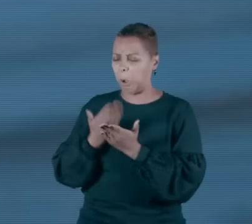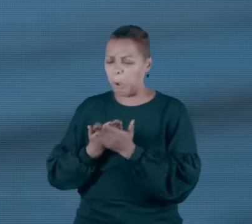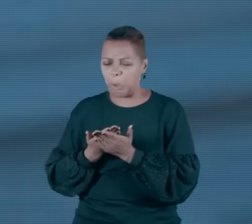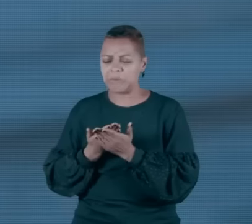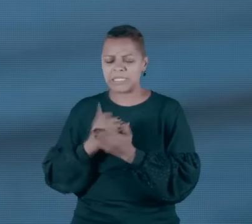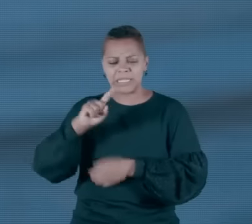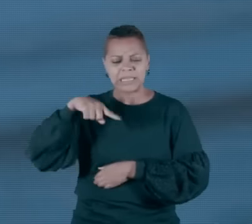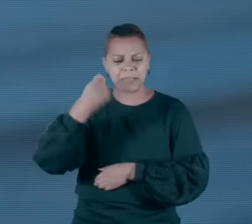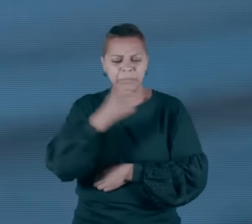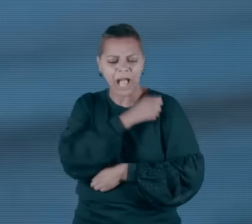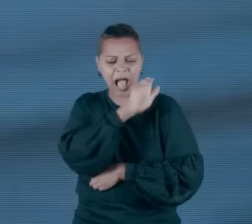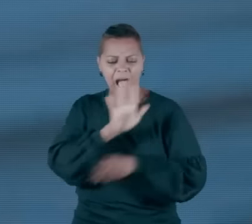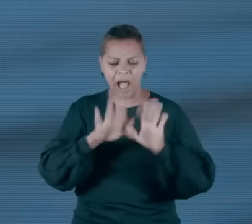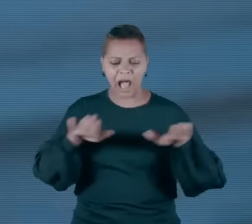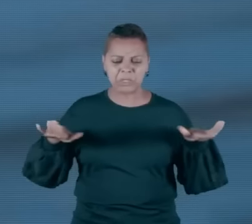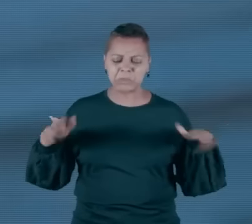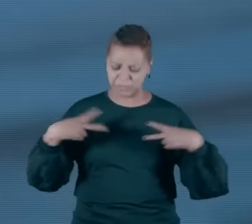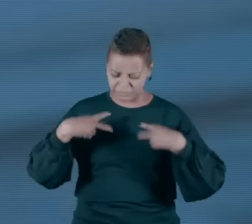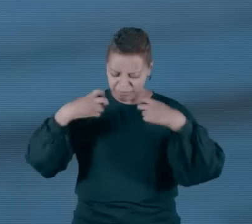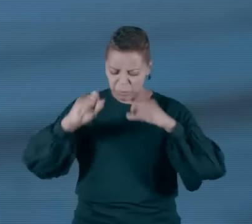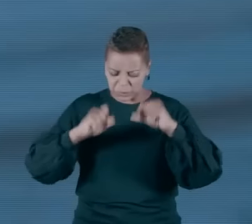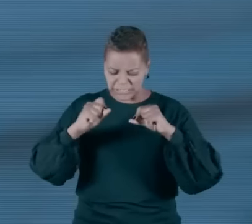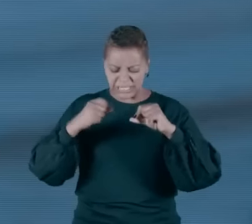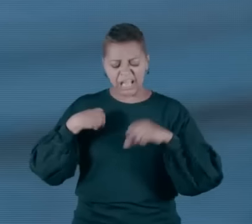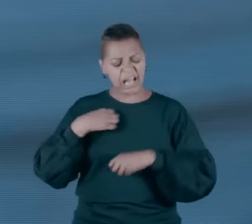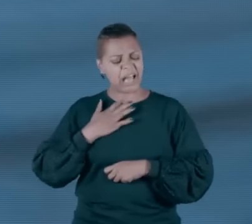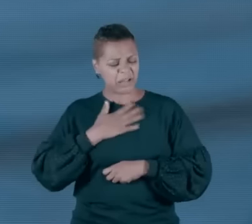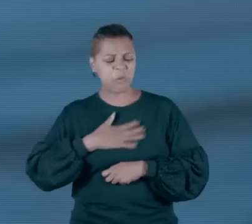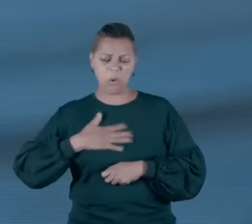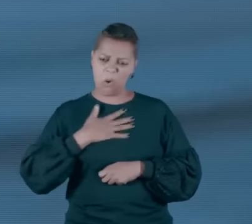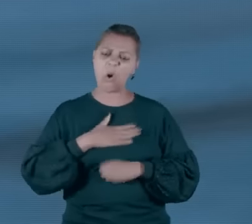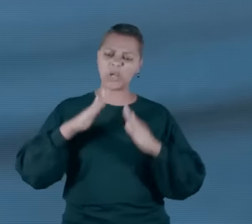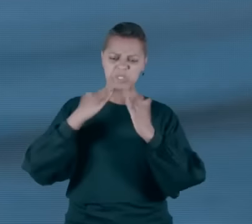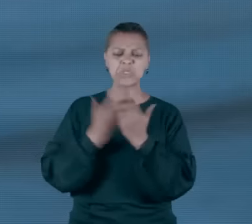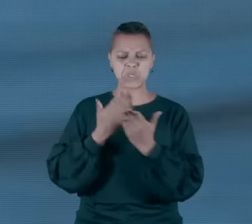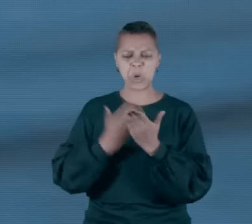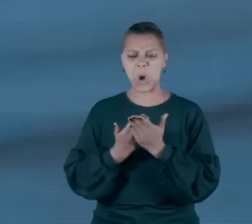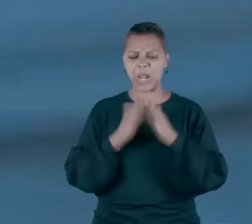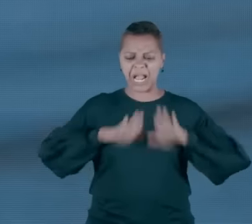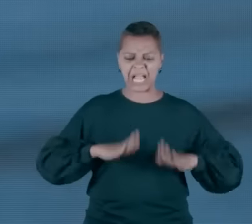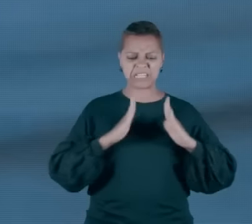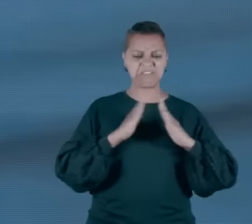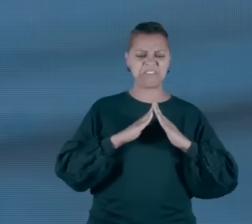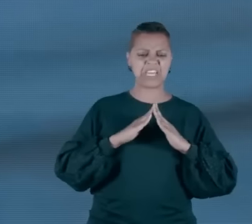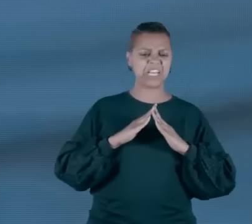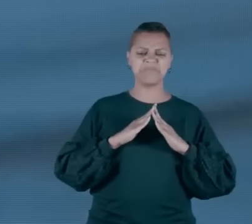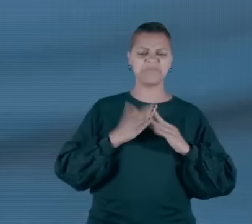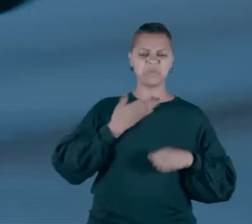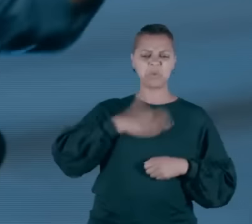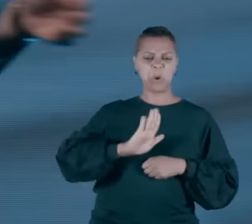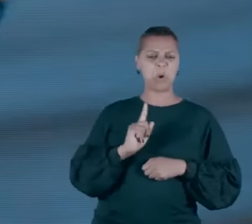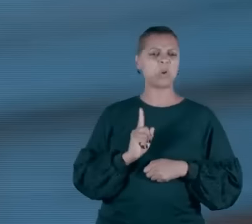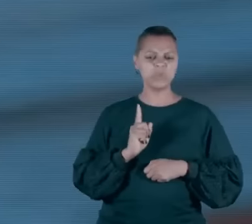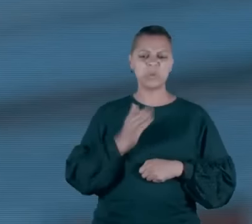eles acabaram percebendo que valia a pena que era muito melhor do que ficar em casa